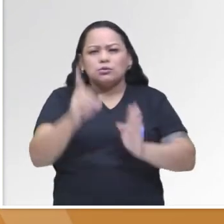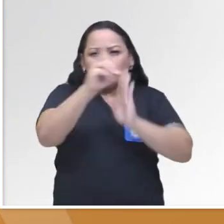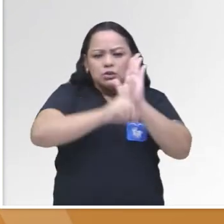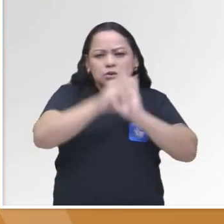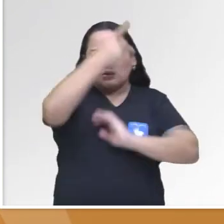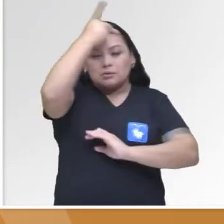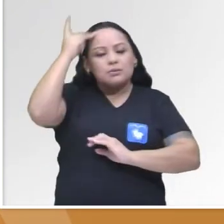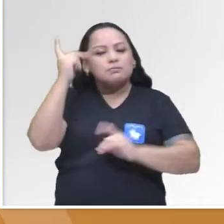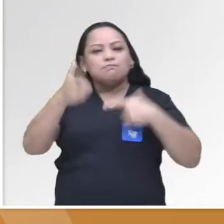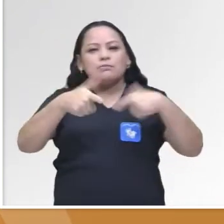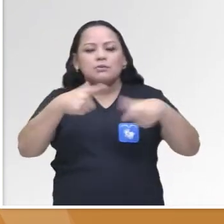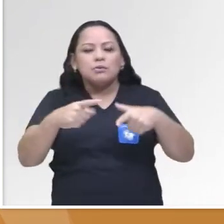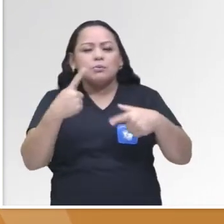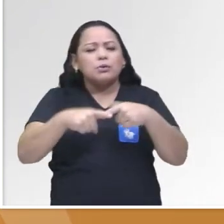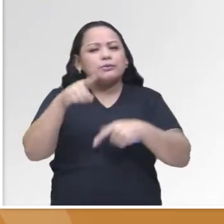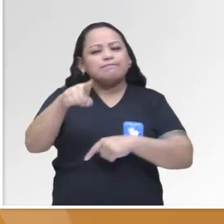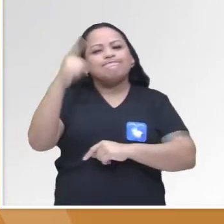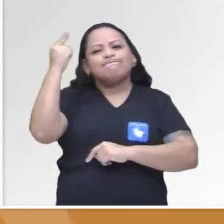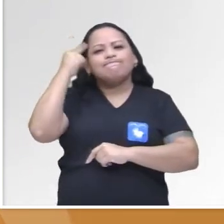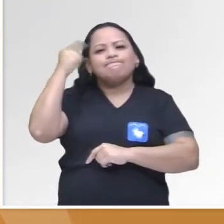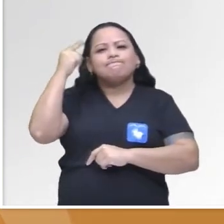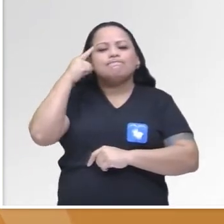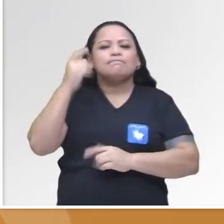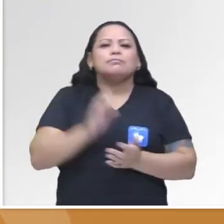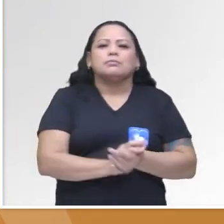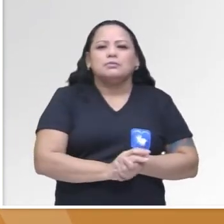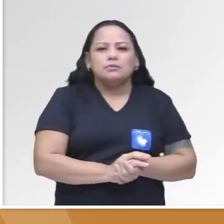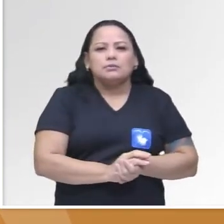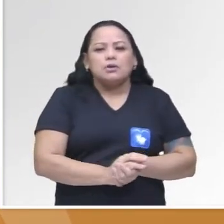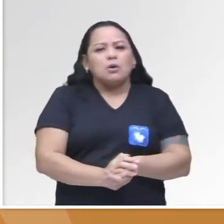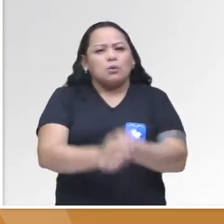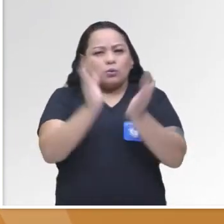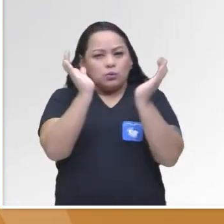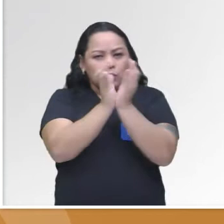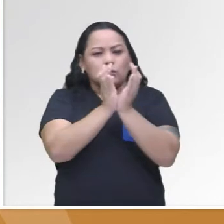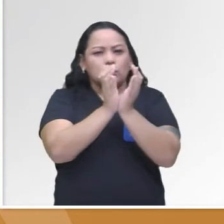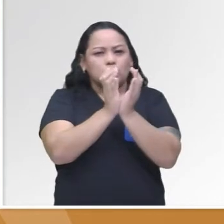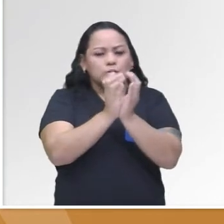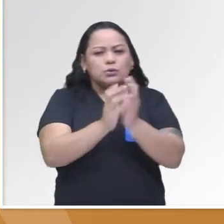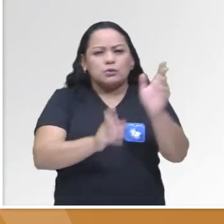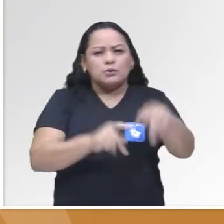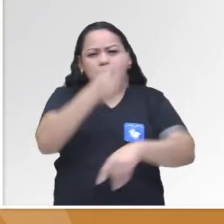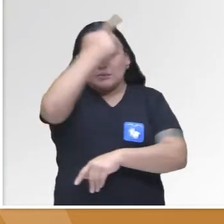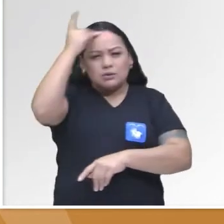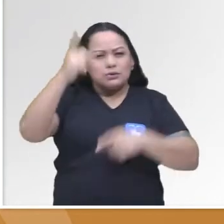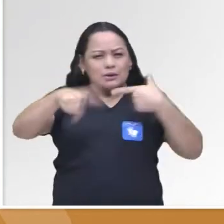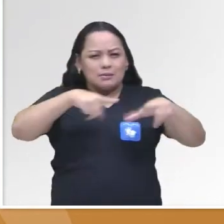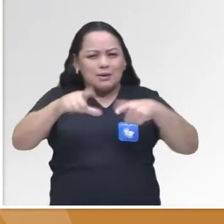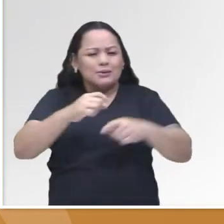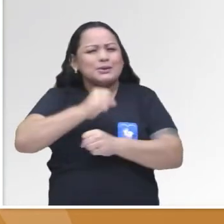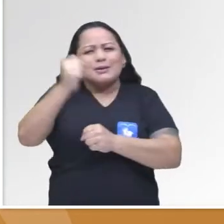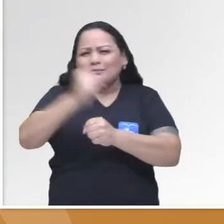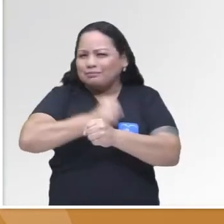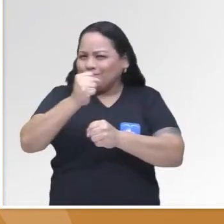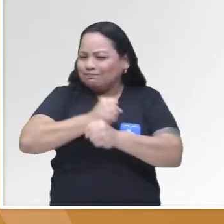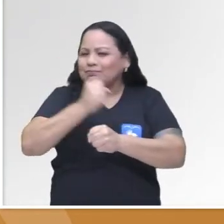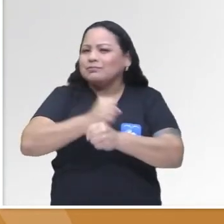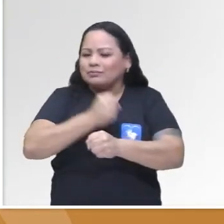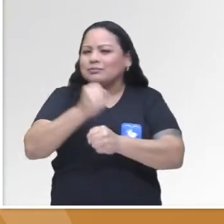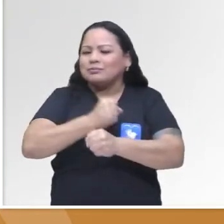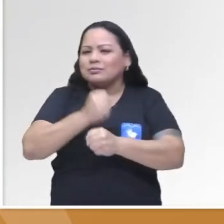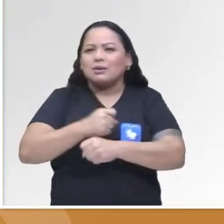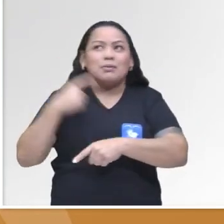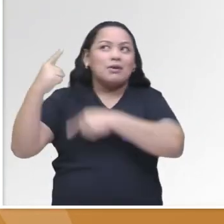trabalhadores? Porque se você pensar, o movimento operário já estava presente no Brasil há algum tempo atrás, né?